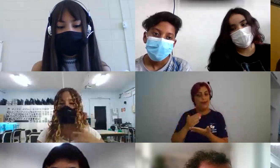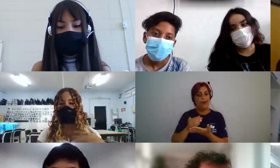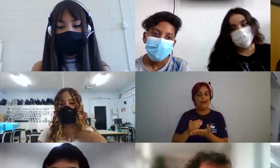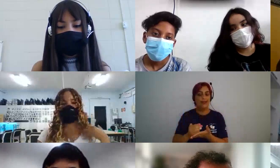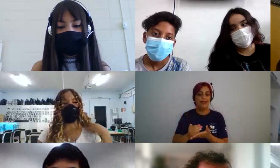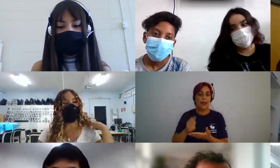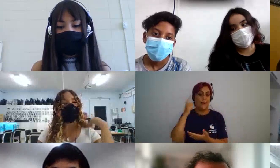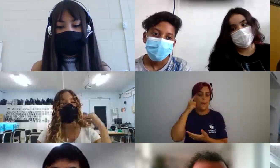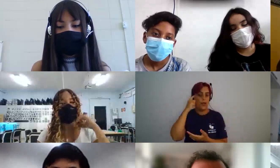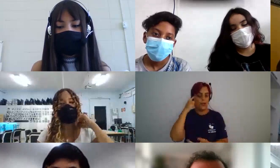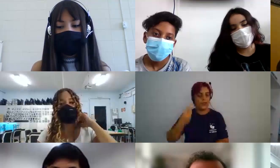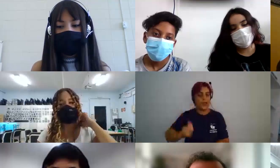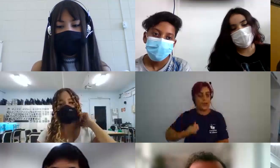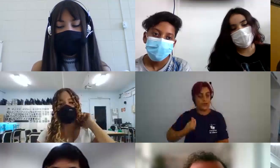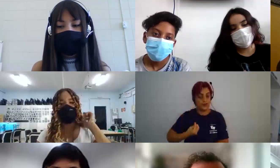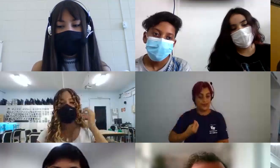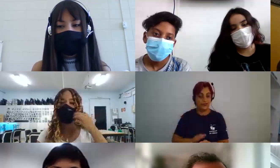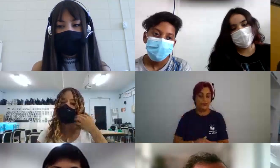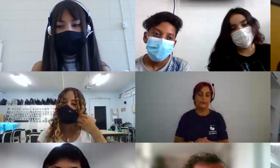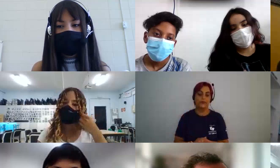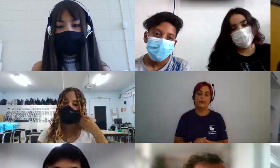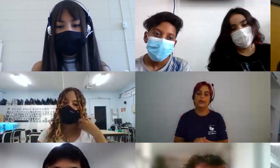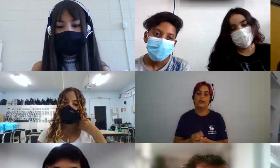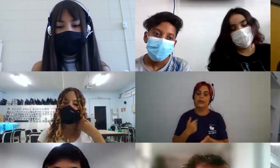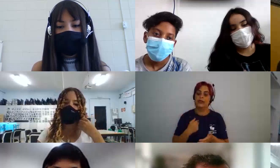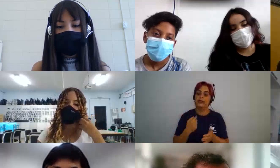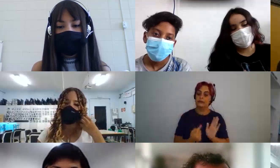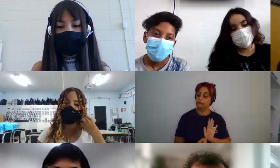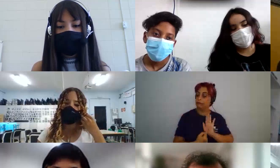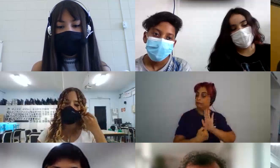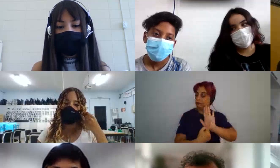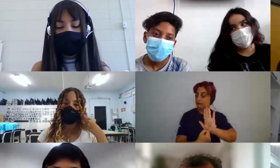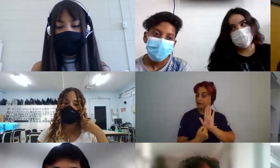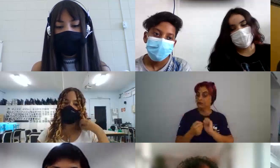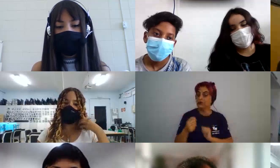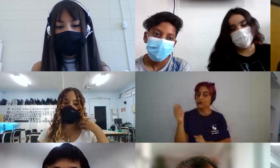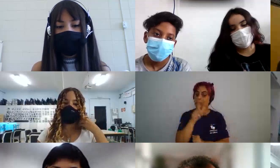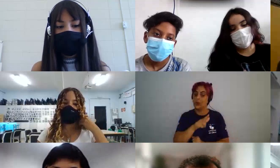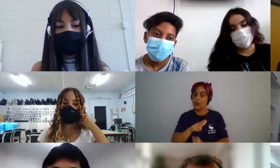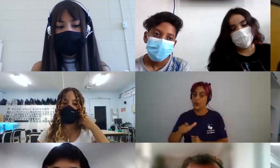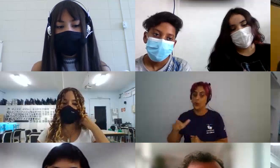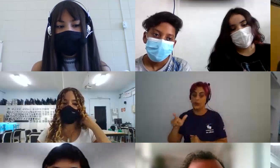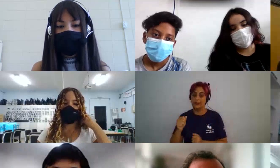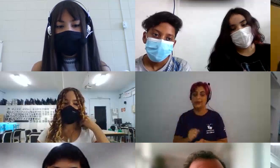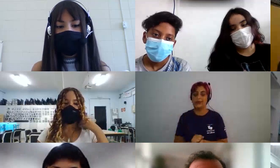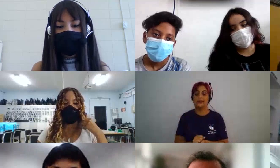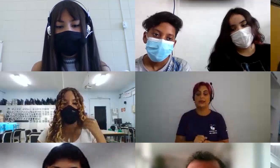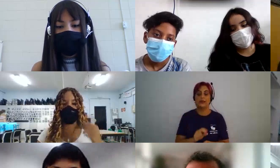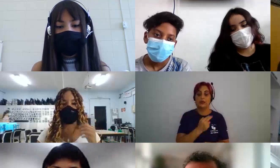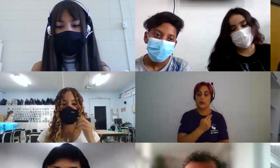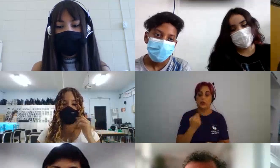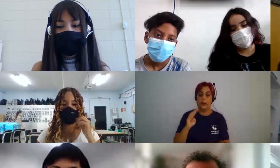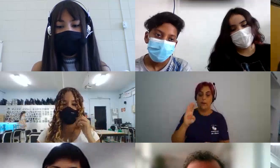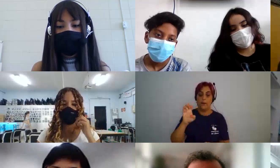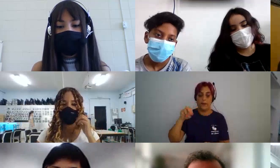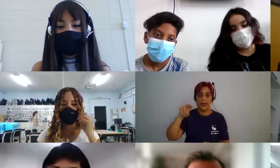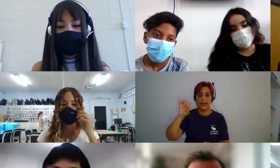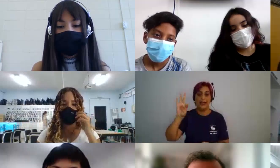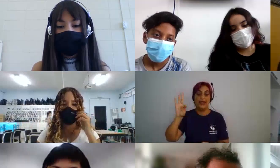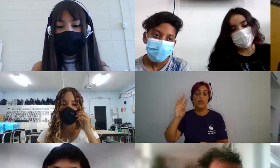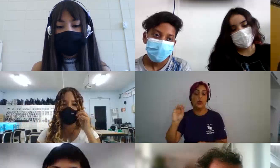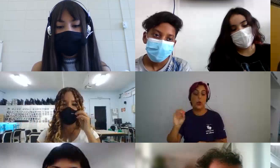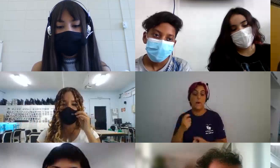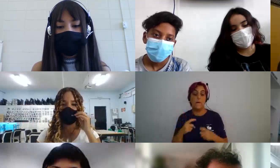Eu já vou dizer quais são. Deixa eu só me reapresentar novamente para vocês, e agora formalmente. Meu nome é Benito,